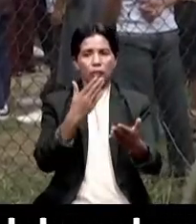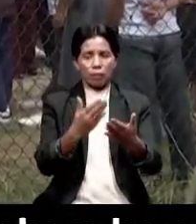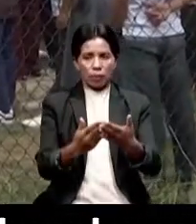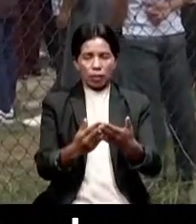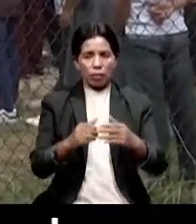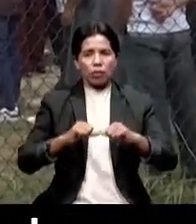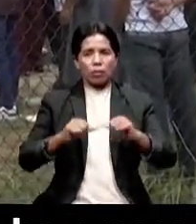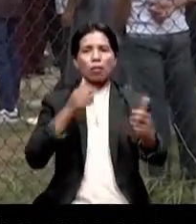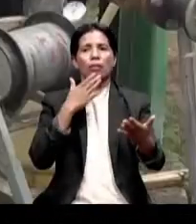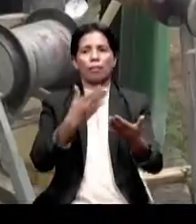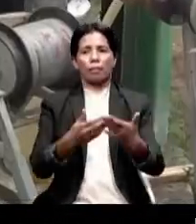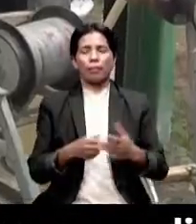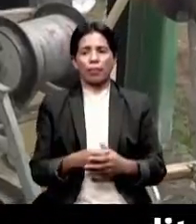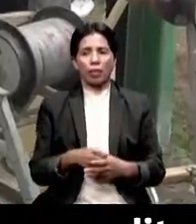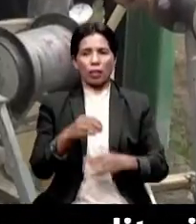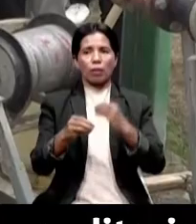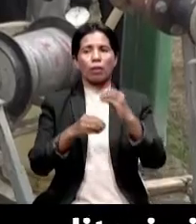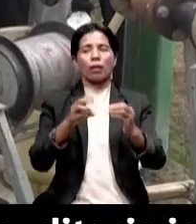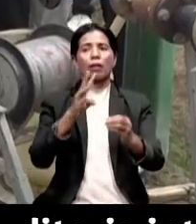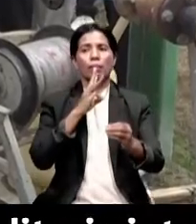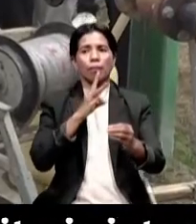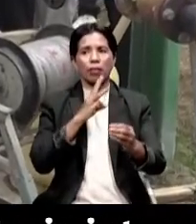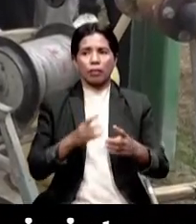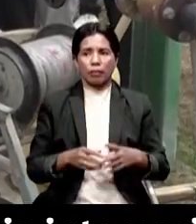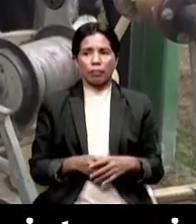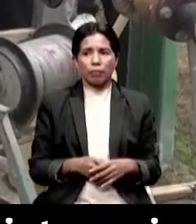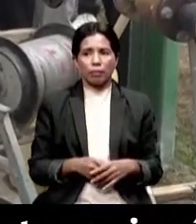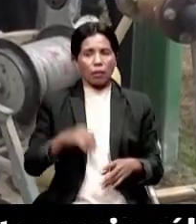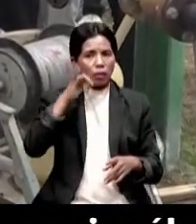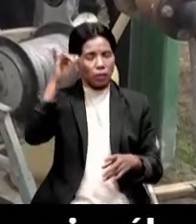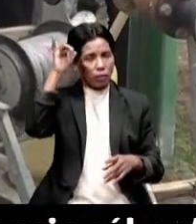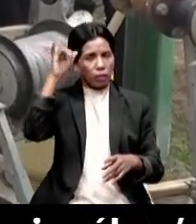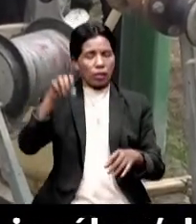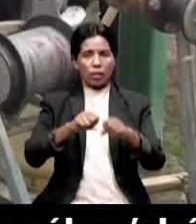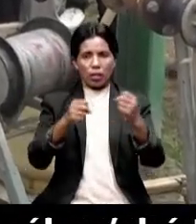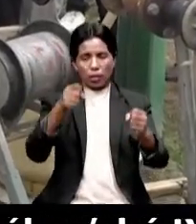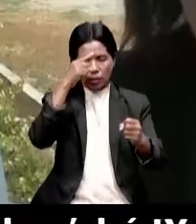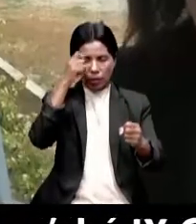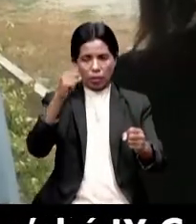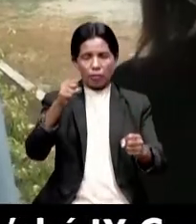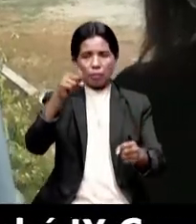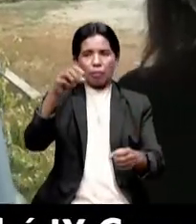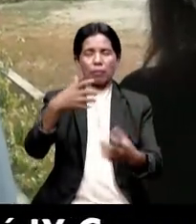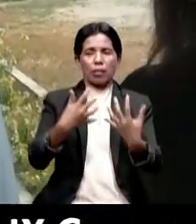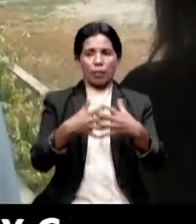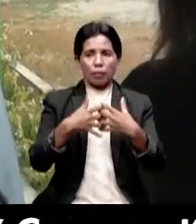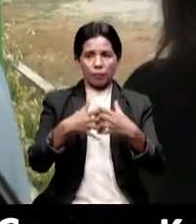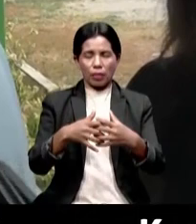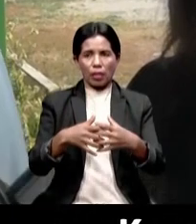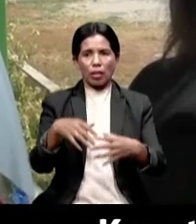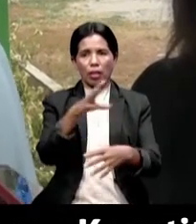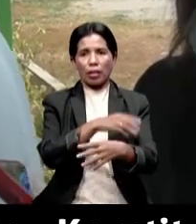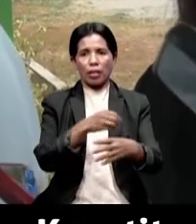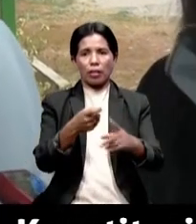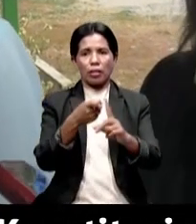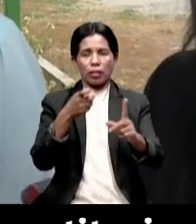lá normal. Questão bem, né, mas bem, por ser que falha, então, tamba, né, como bomba. Bomba ne tambah bomba kan